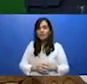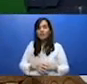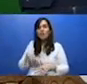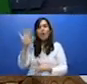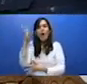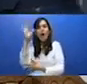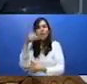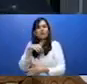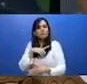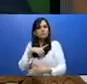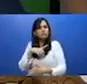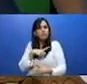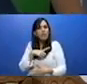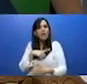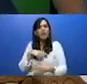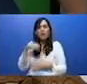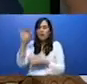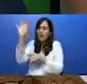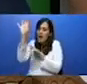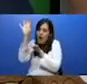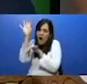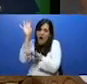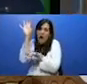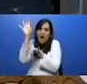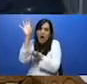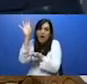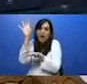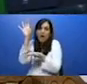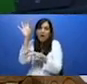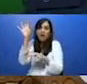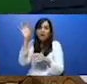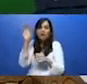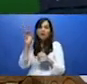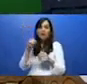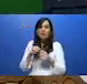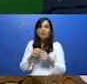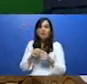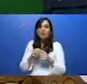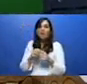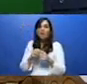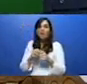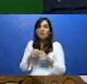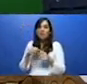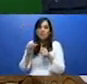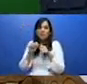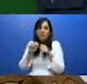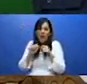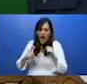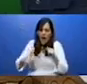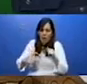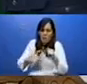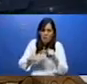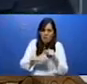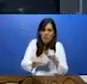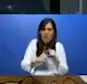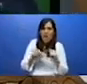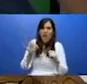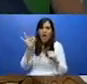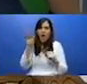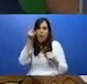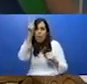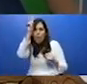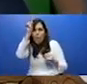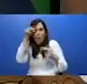produzem uma substância dessa resina que a protege da ação de bactérias e de outros insetos. E